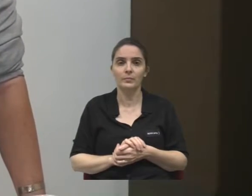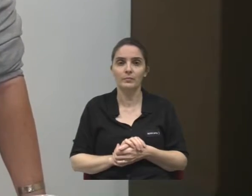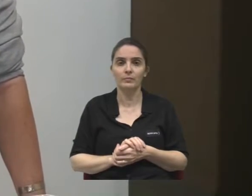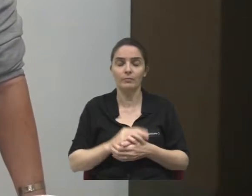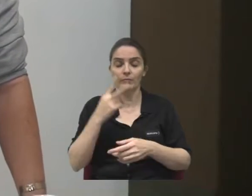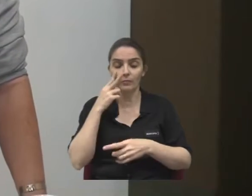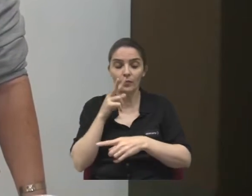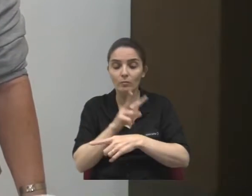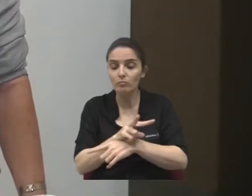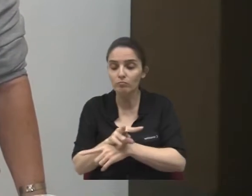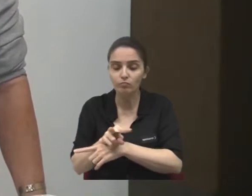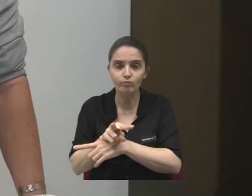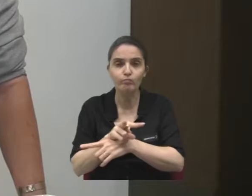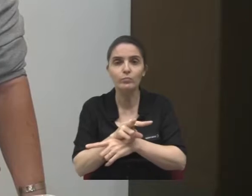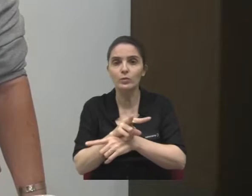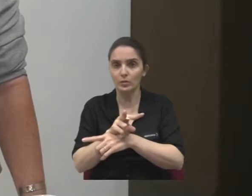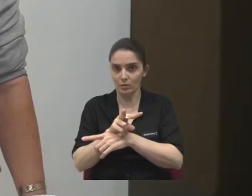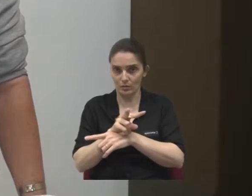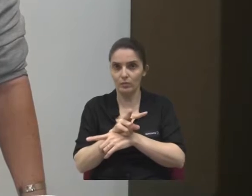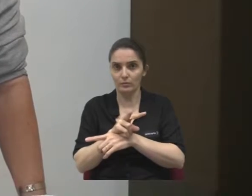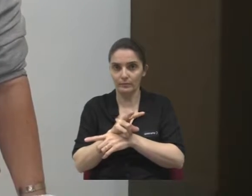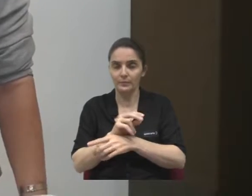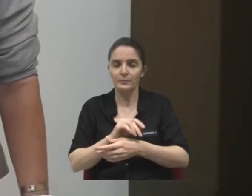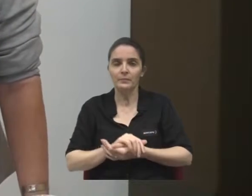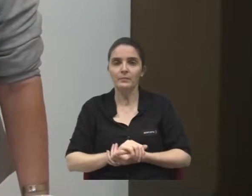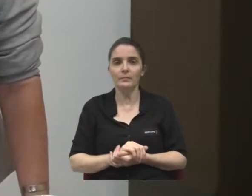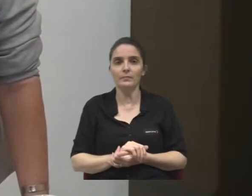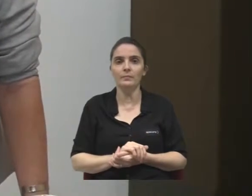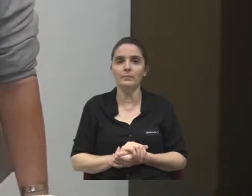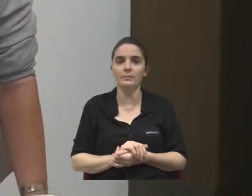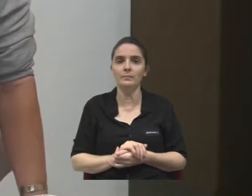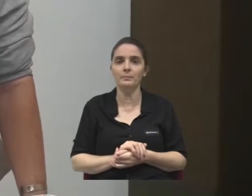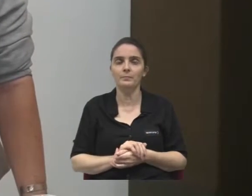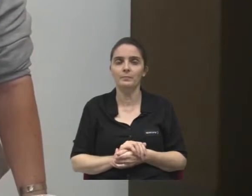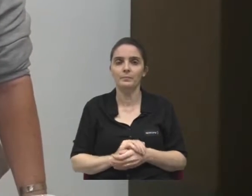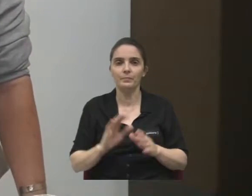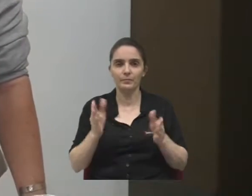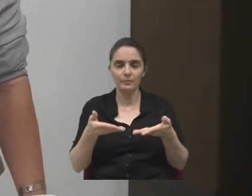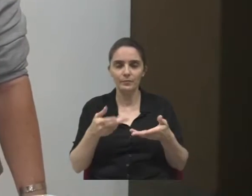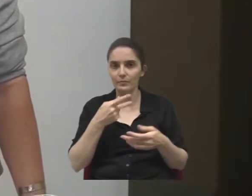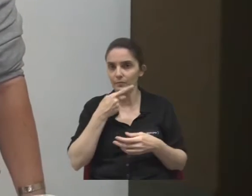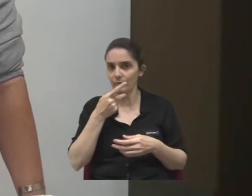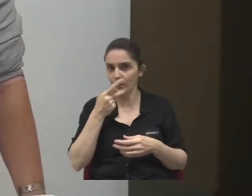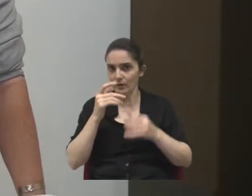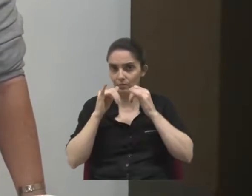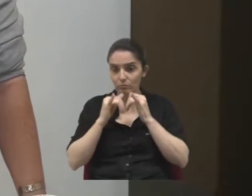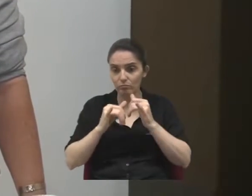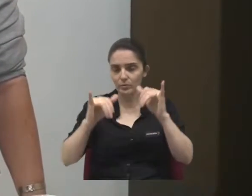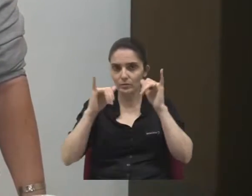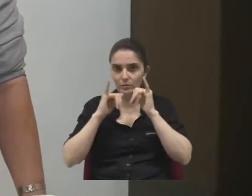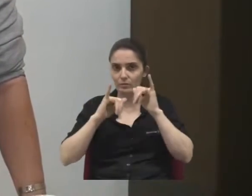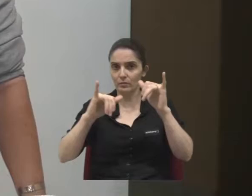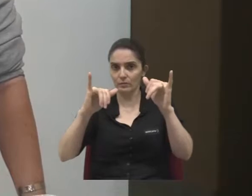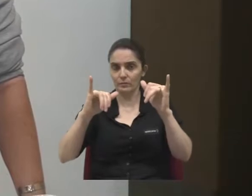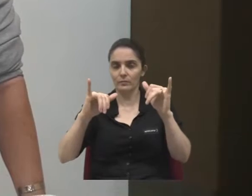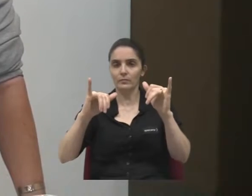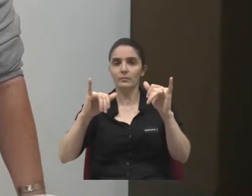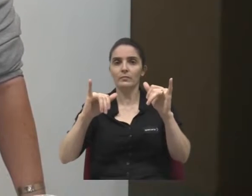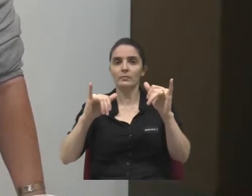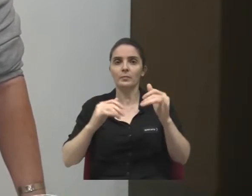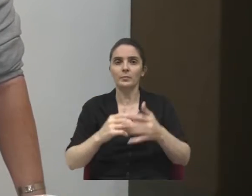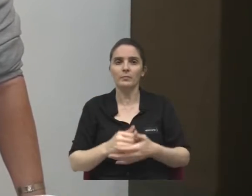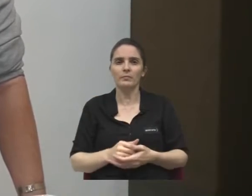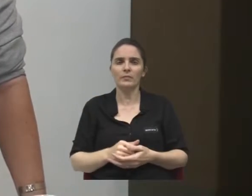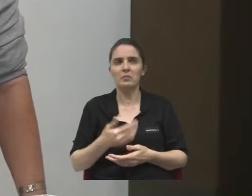órgãos que devem fazer essa supervisão. Então, aqui falar para a população de Limeira que cerca de